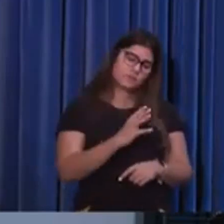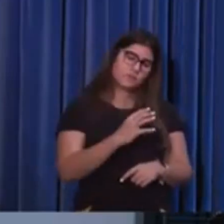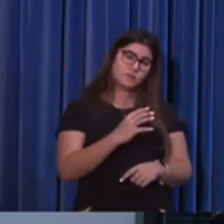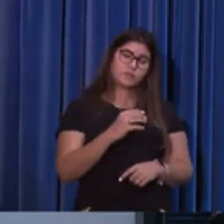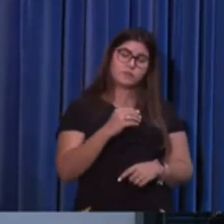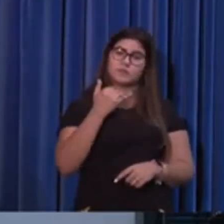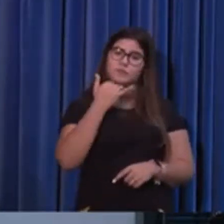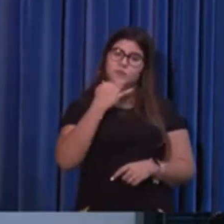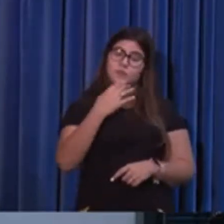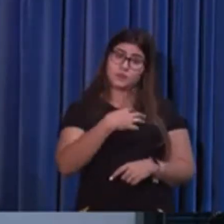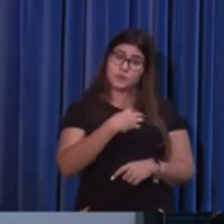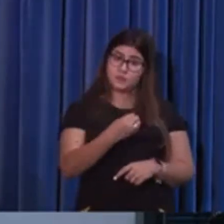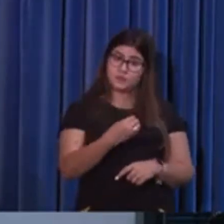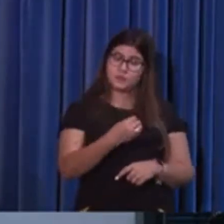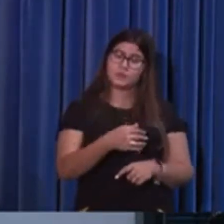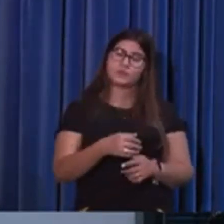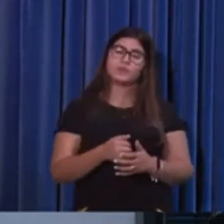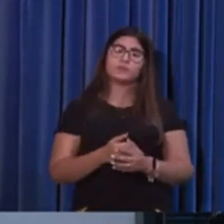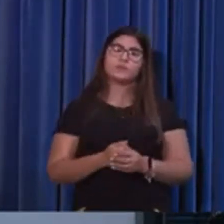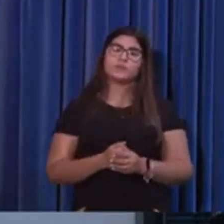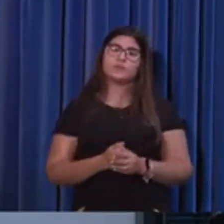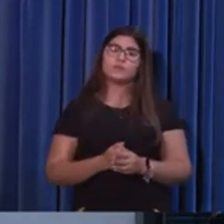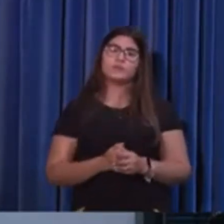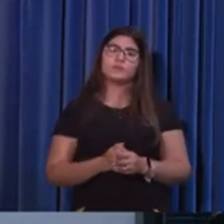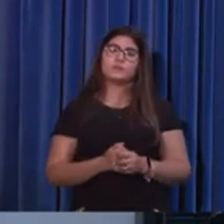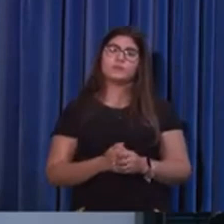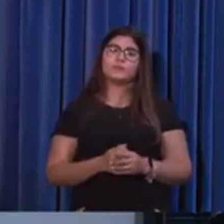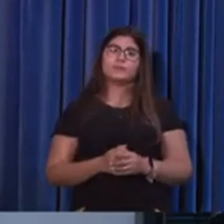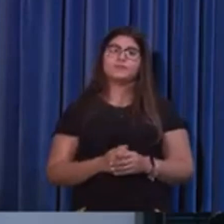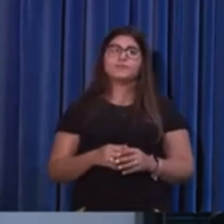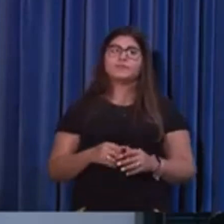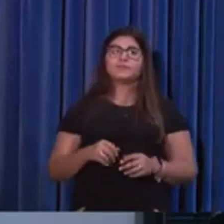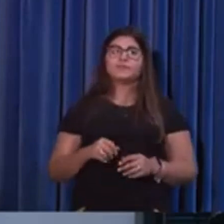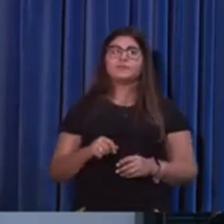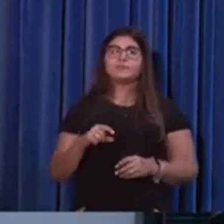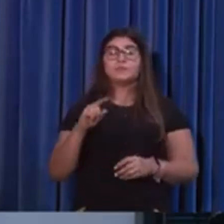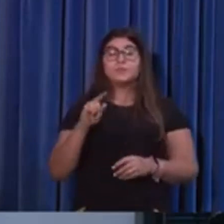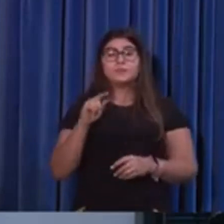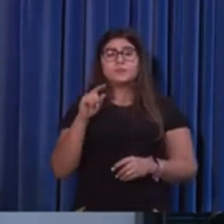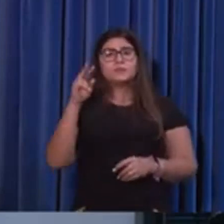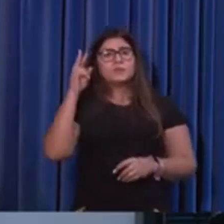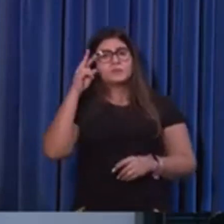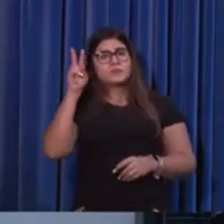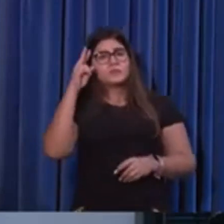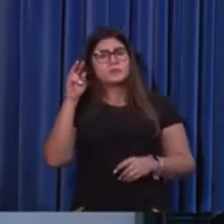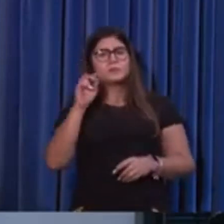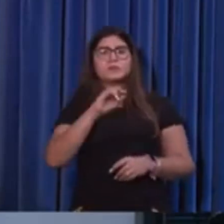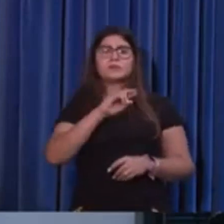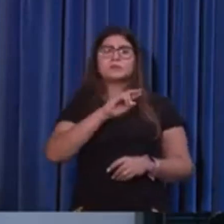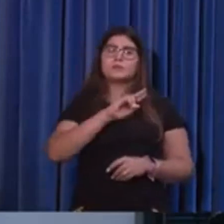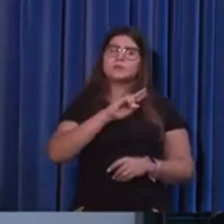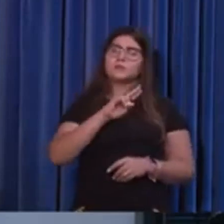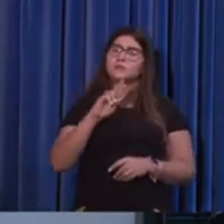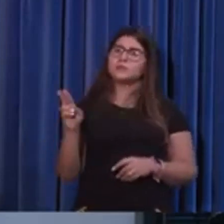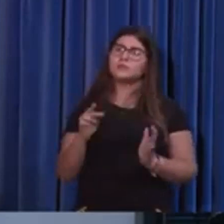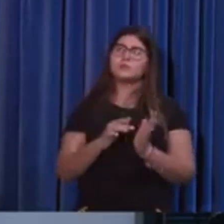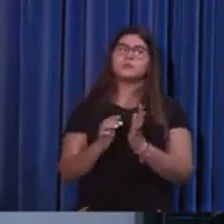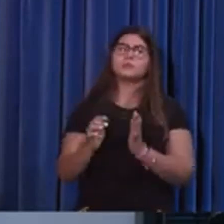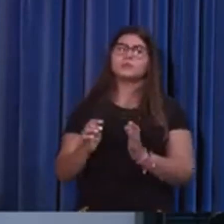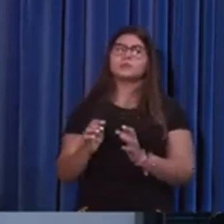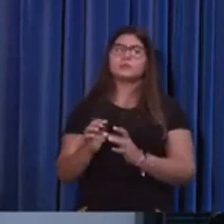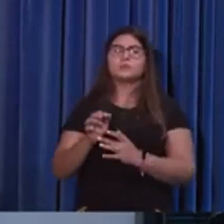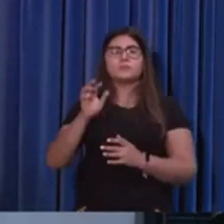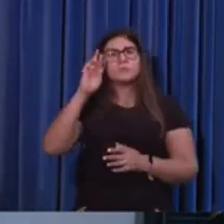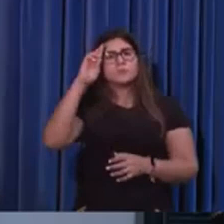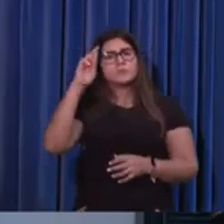temem ao Senhor e para os que se lembram do seu nome. Você é um desses. Você é um daqueles que faz parte desse